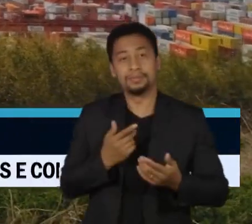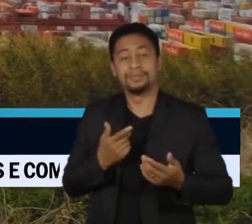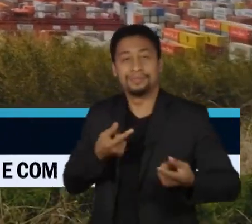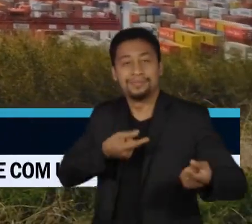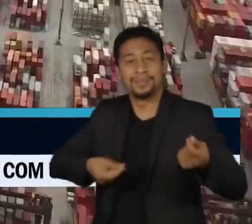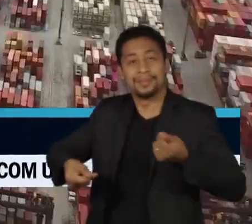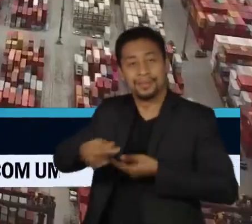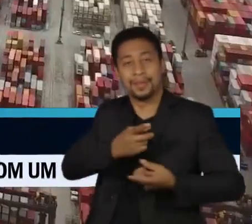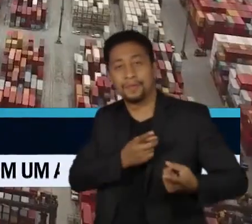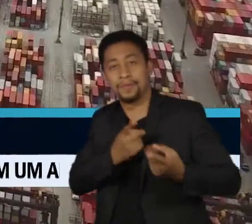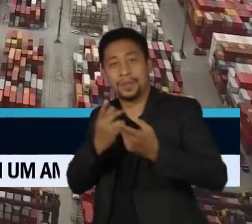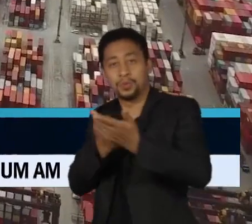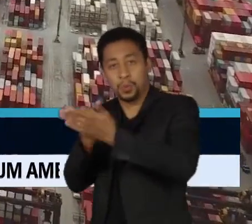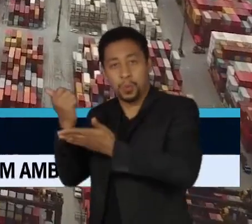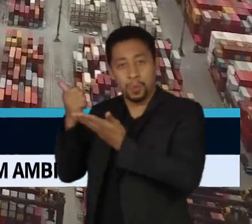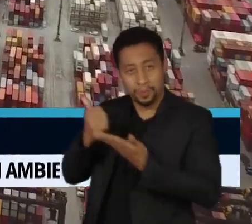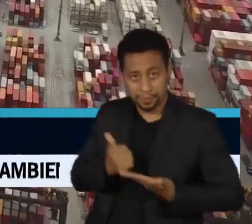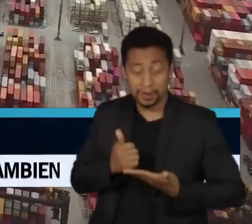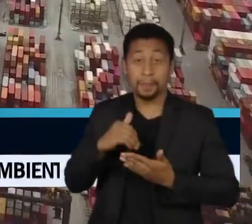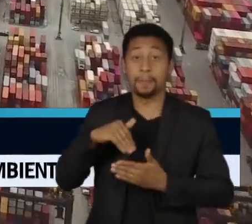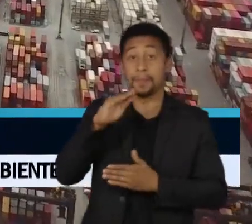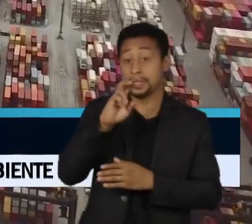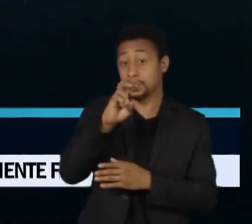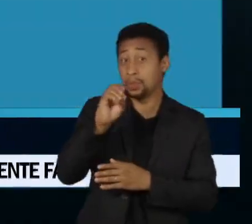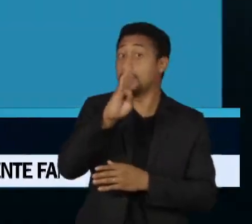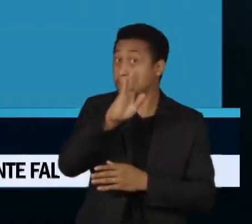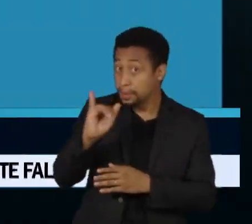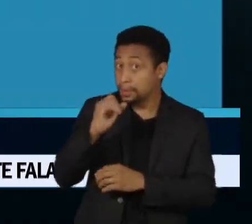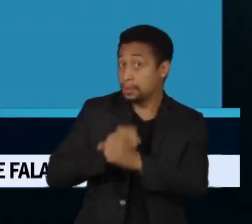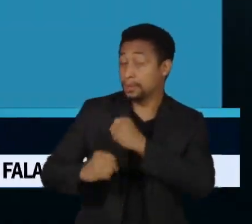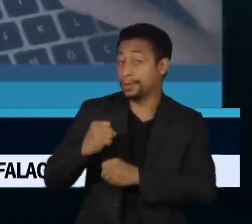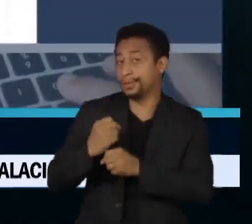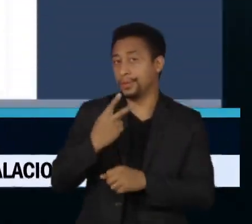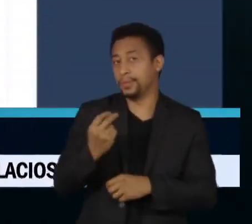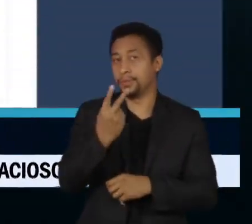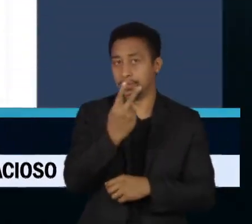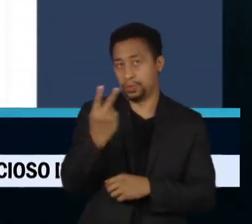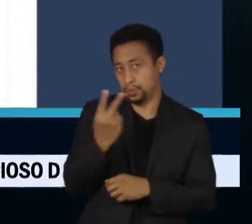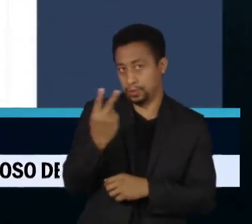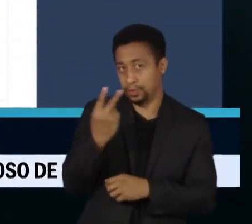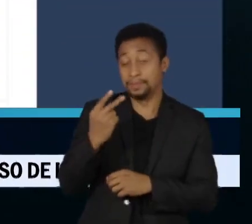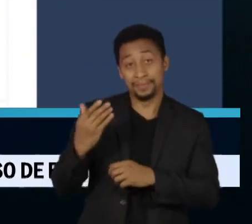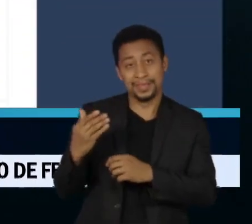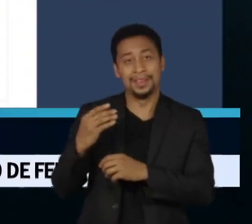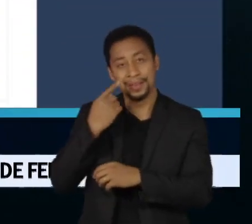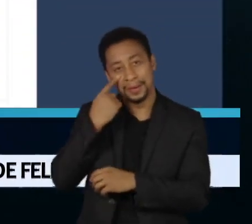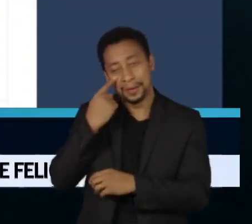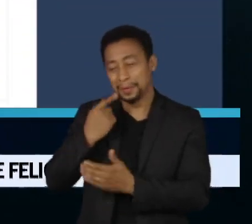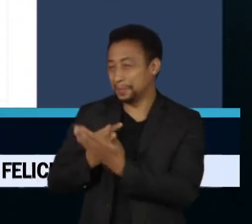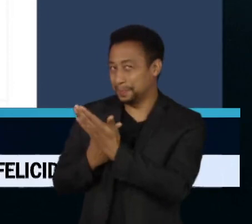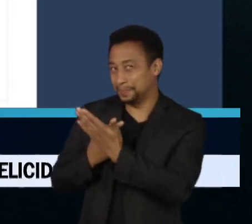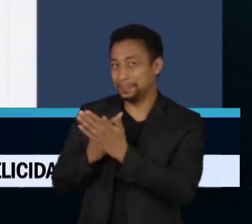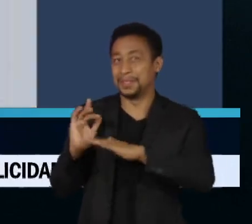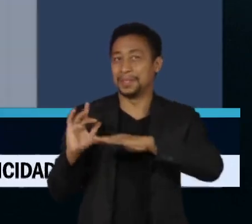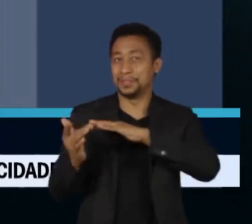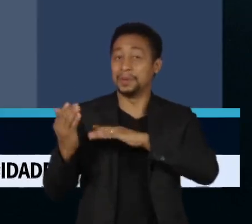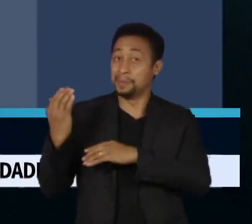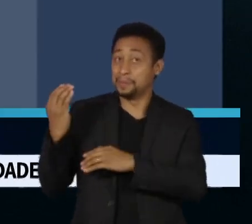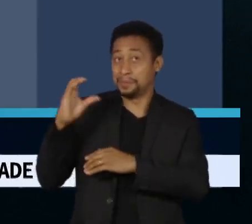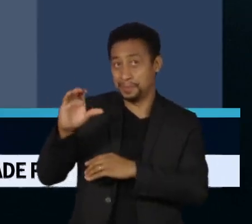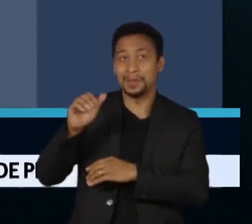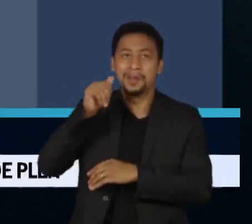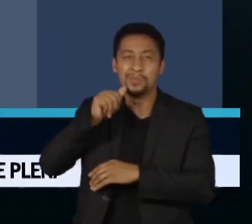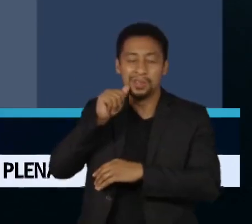de 150 bilhões de dólares no ano passado. Nas redes sociais, a porta-voz do Ministério das Relações Exteriores